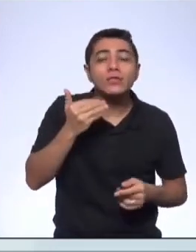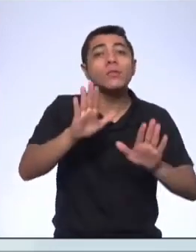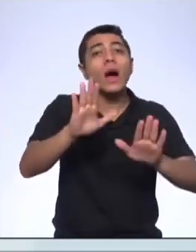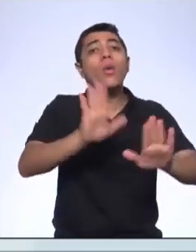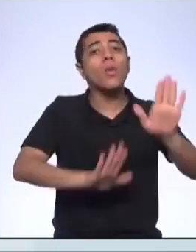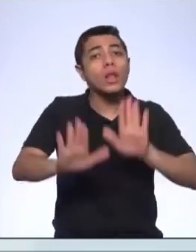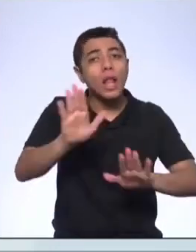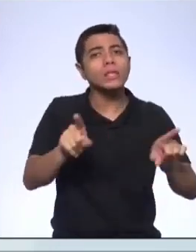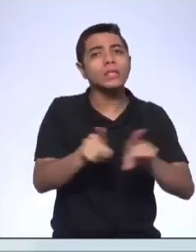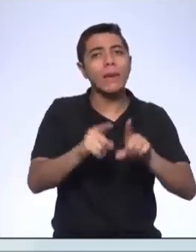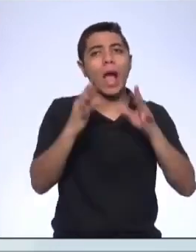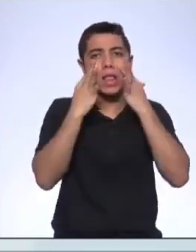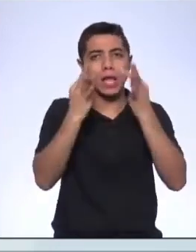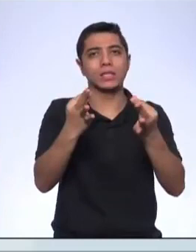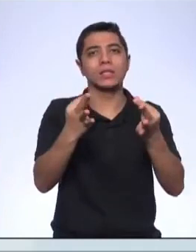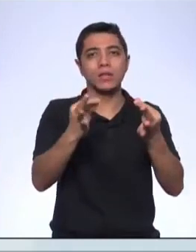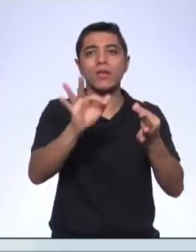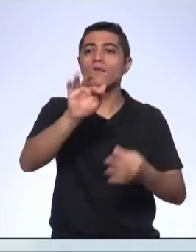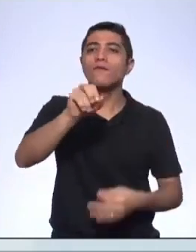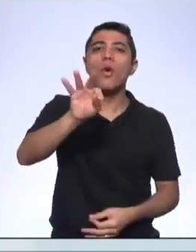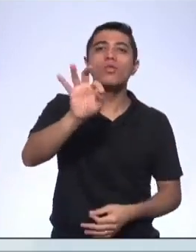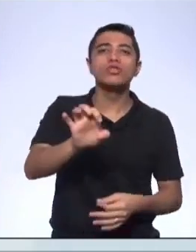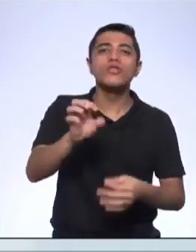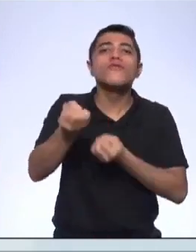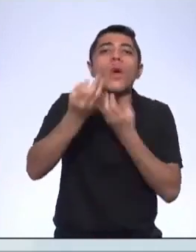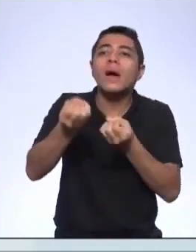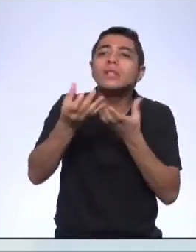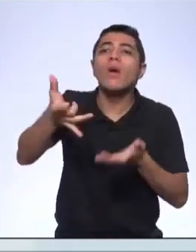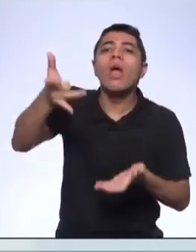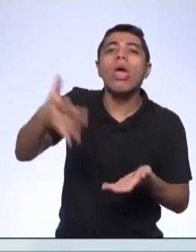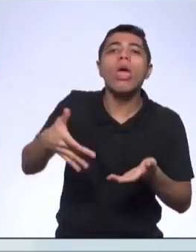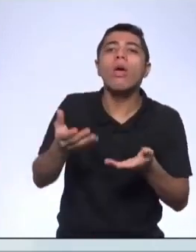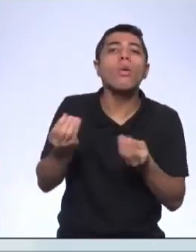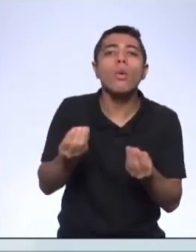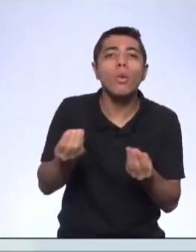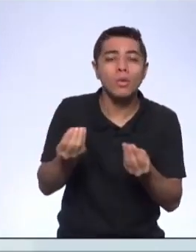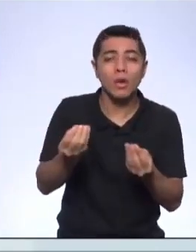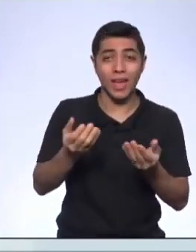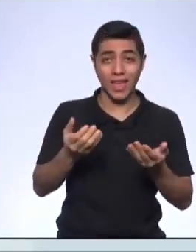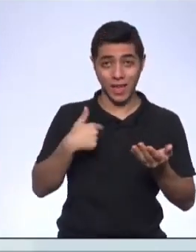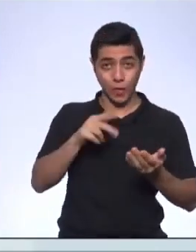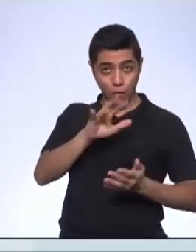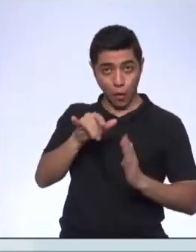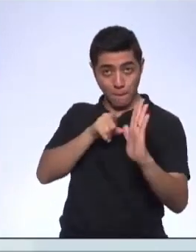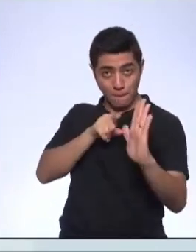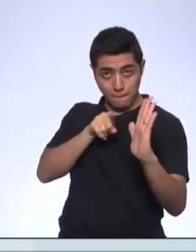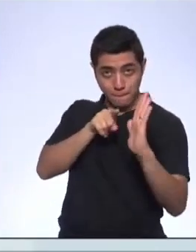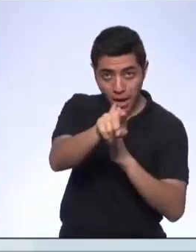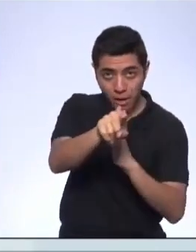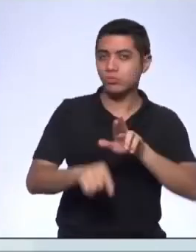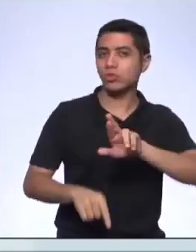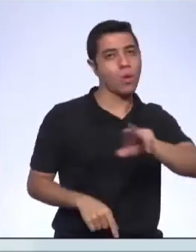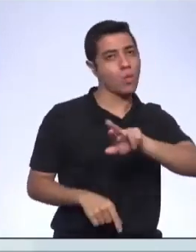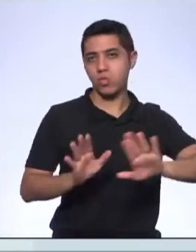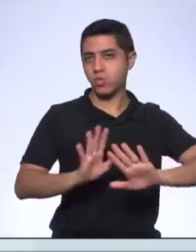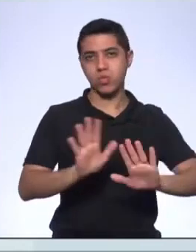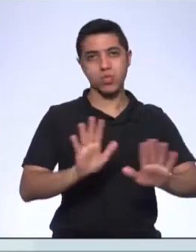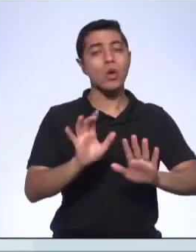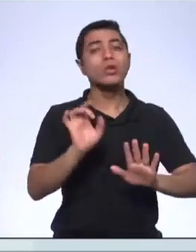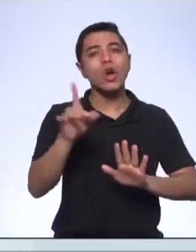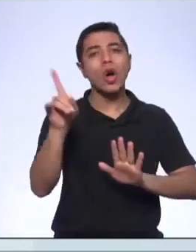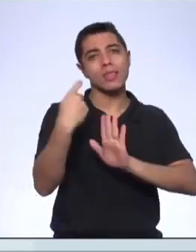fontes, como é que a gente lê e tudo mais. E não tem pergunta, não. É só para a gente esboçar aí para